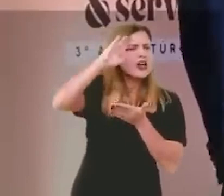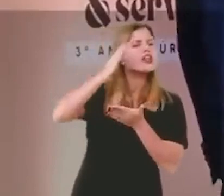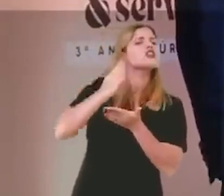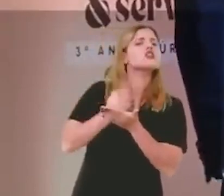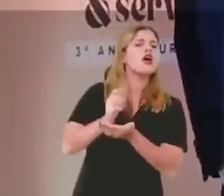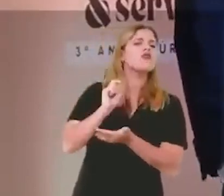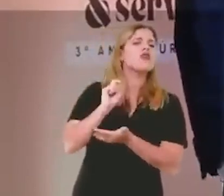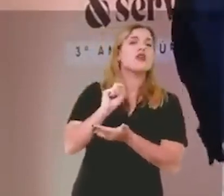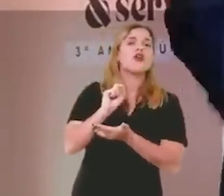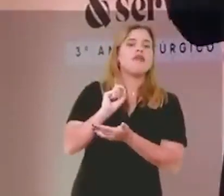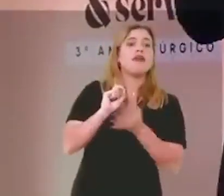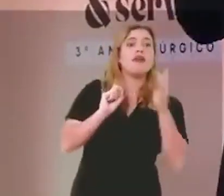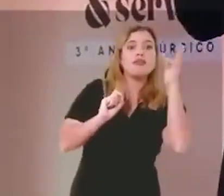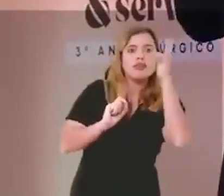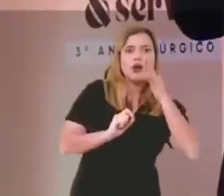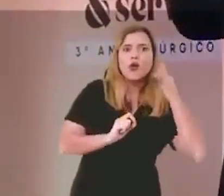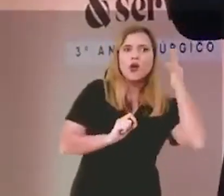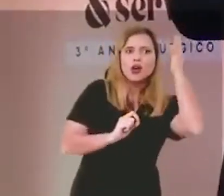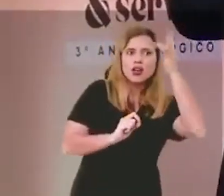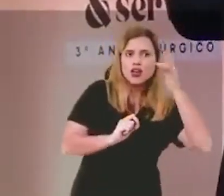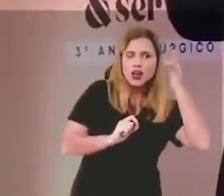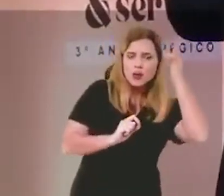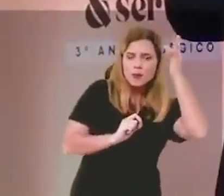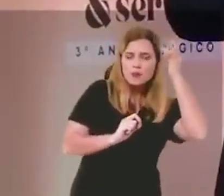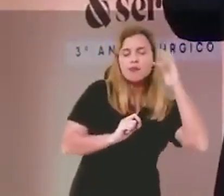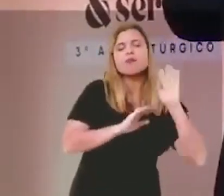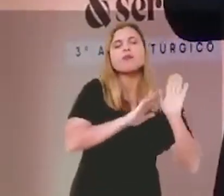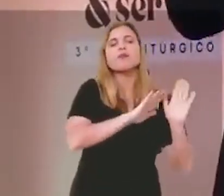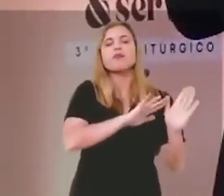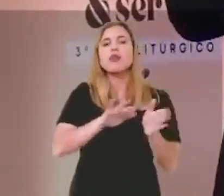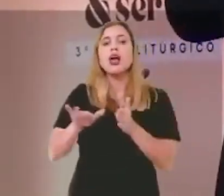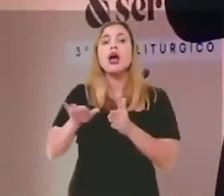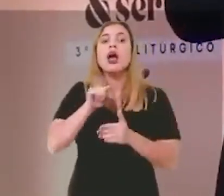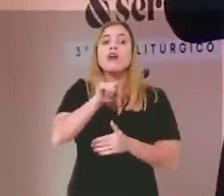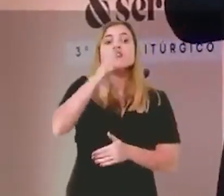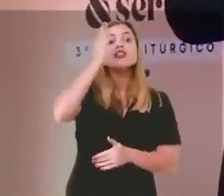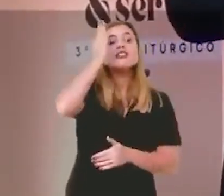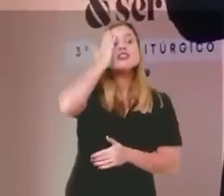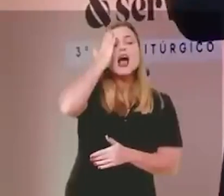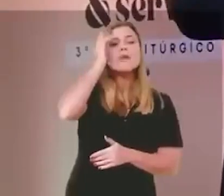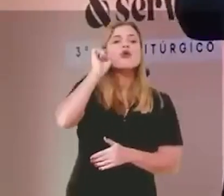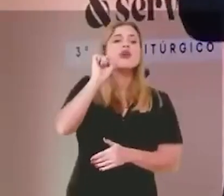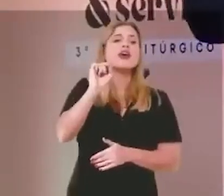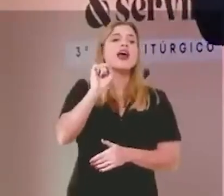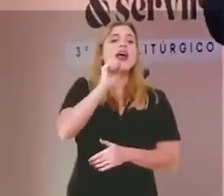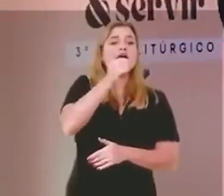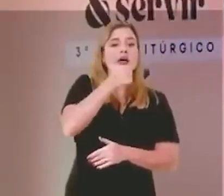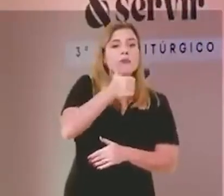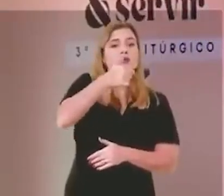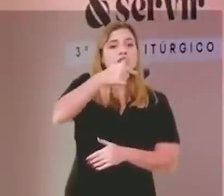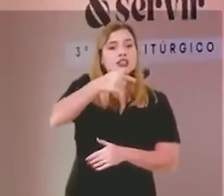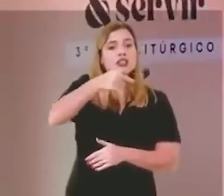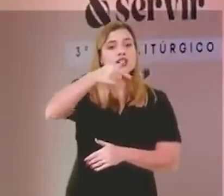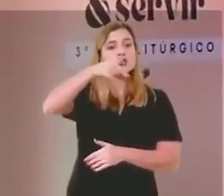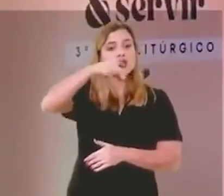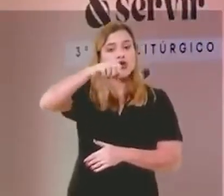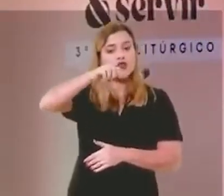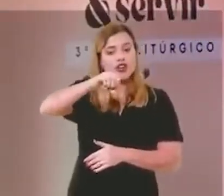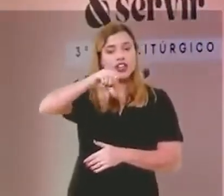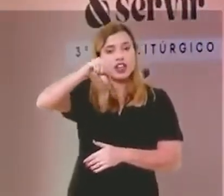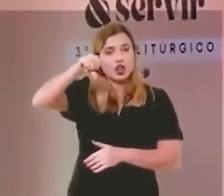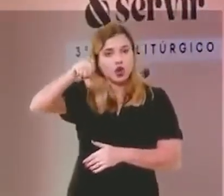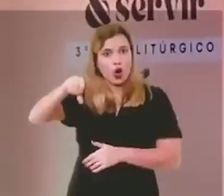Vocês sabem que em 1859, Charles Darwin publicava em Londres o seu